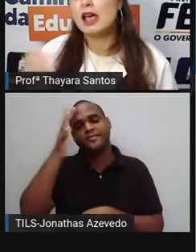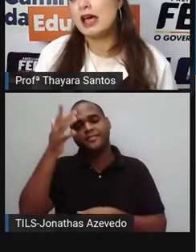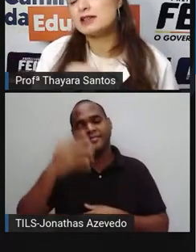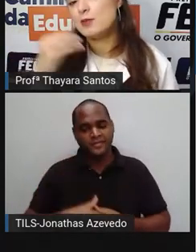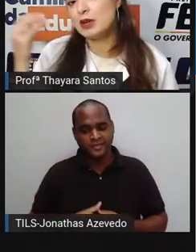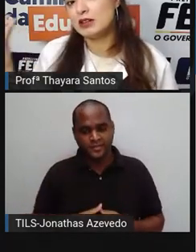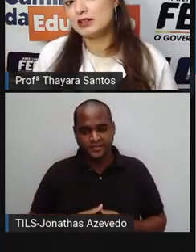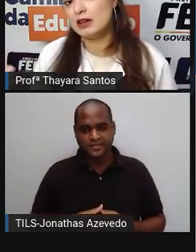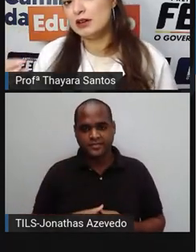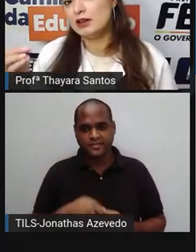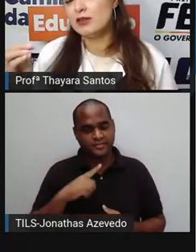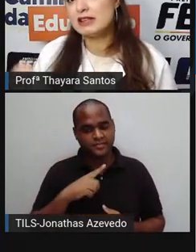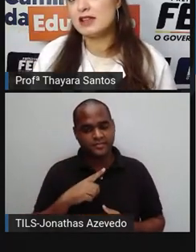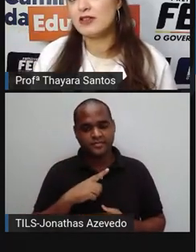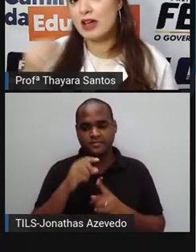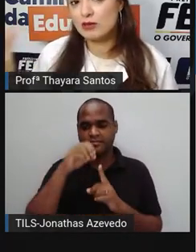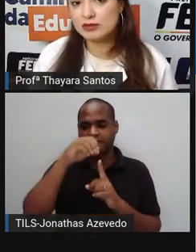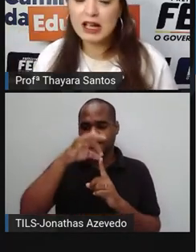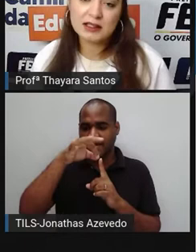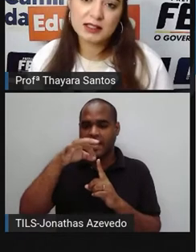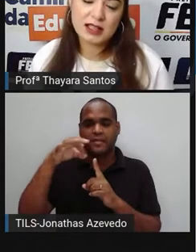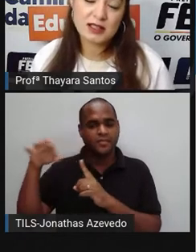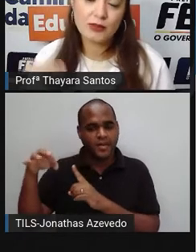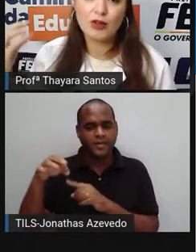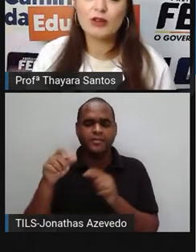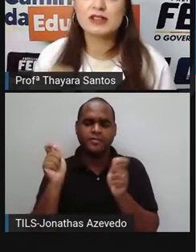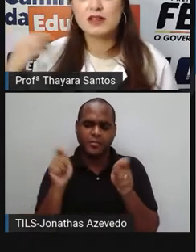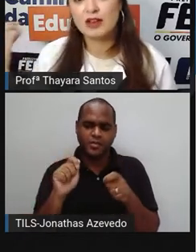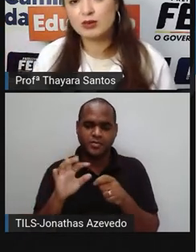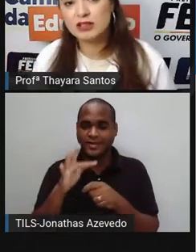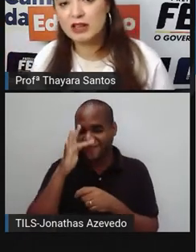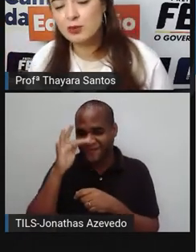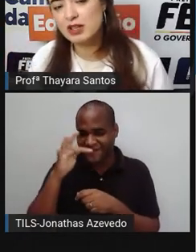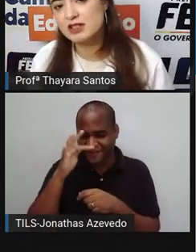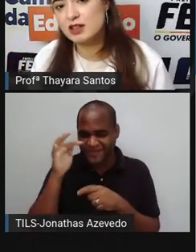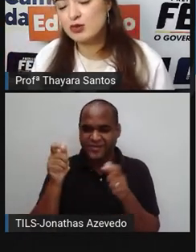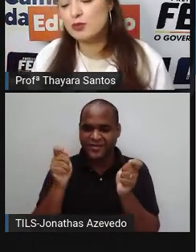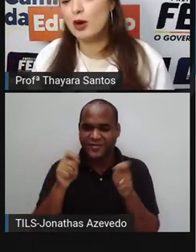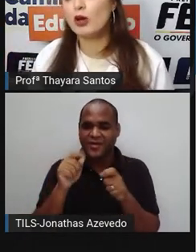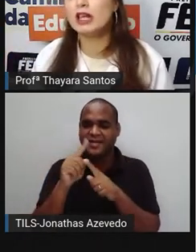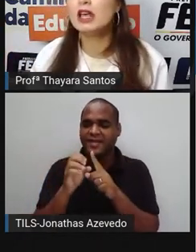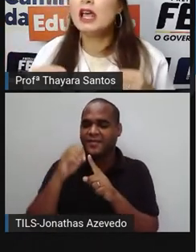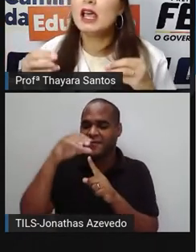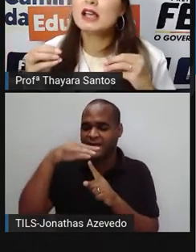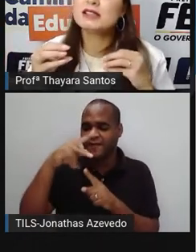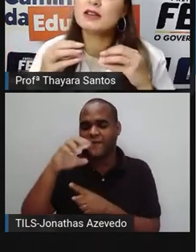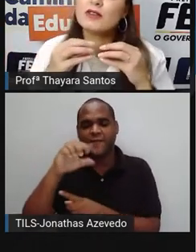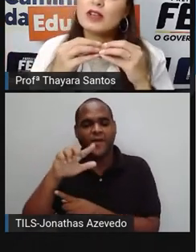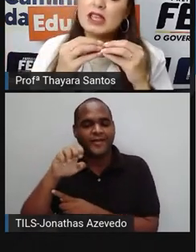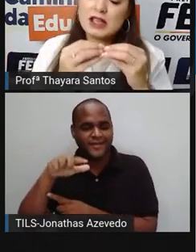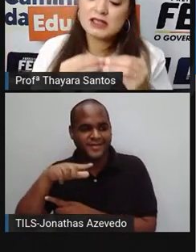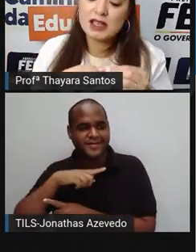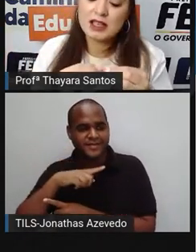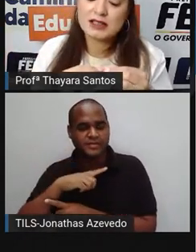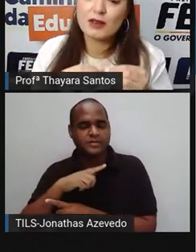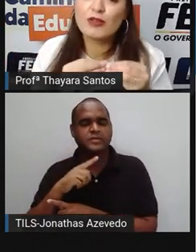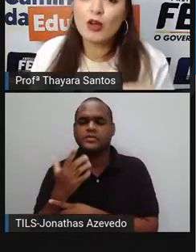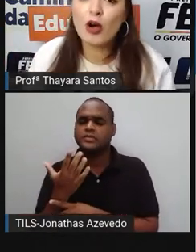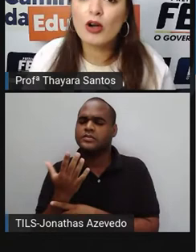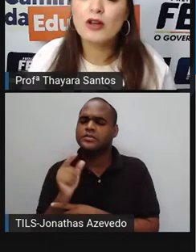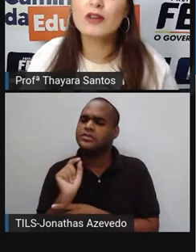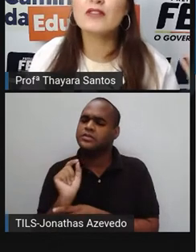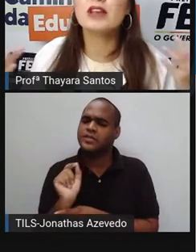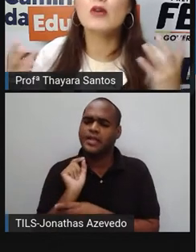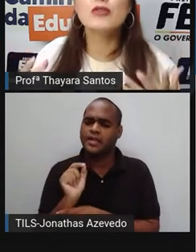e essa planta e vocês fecundada nessa flor vai ser fecundada por esse grão de pólen esse e esse